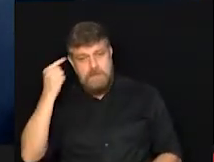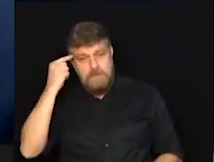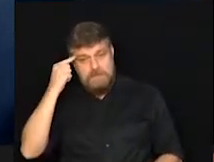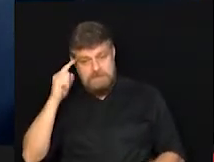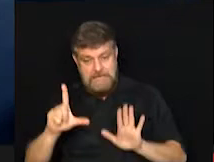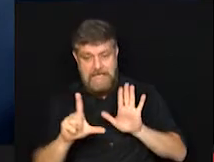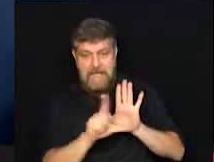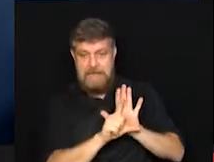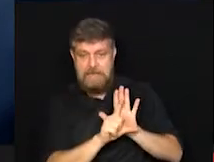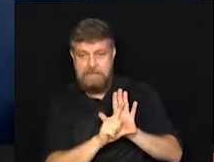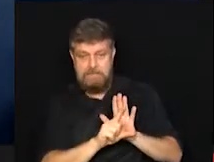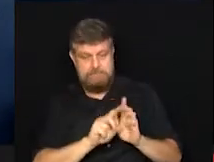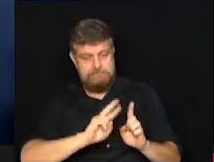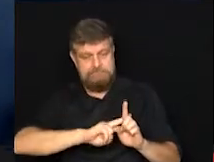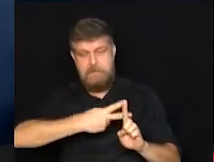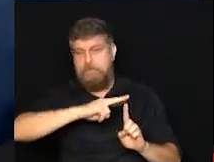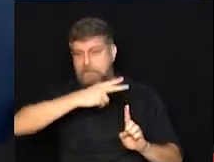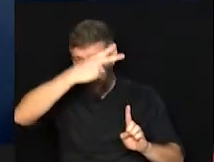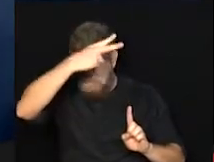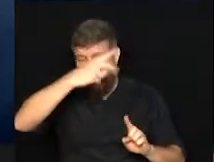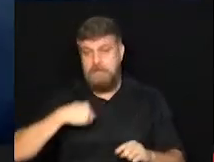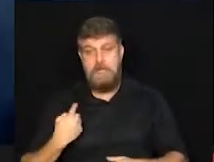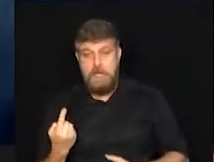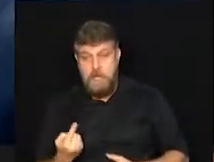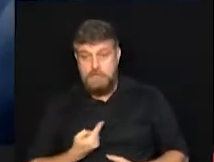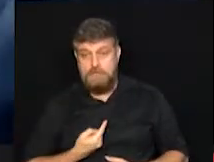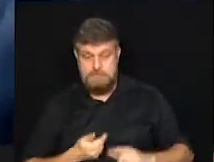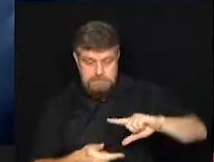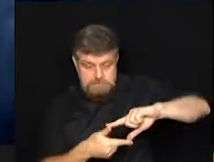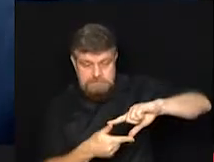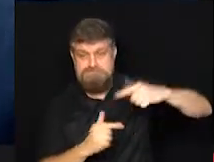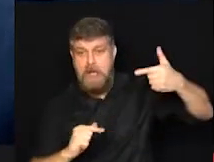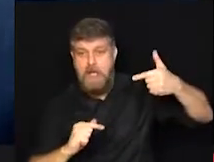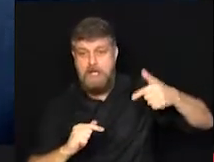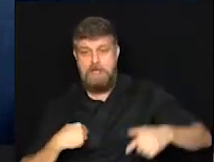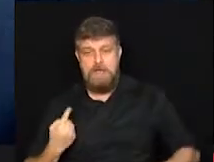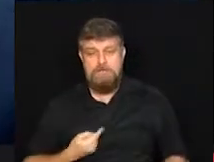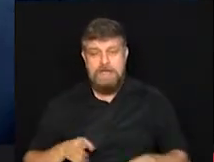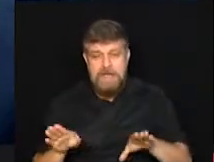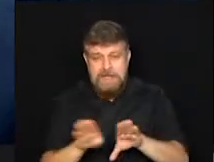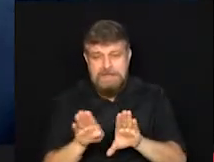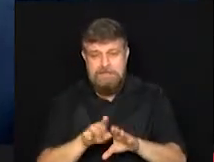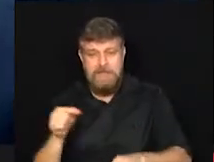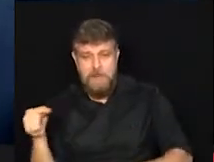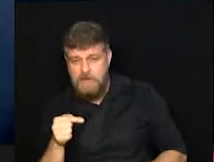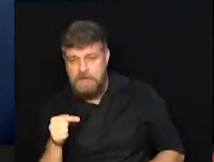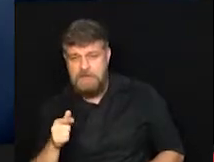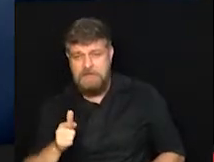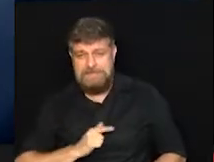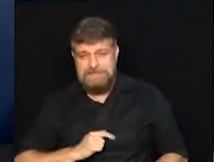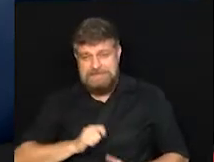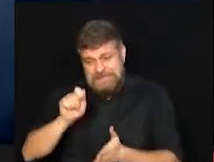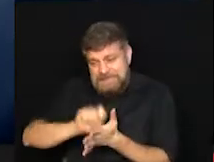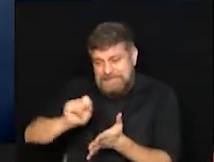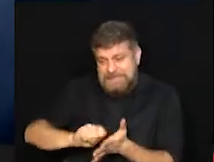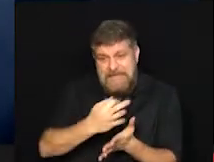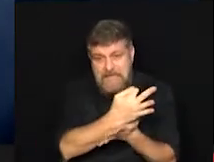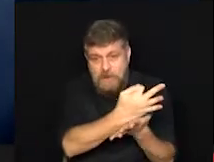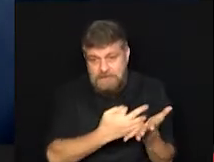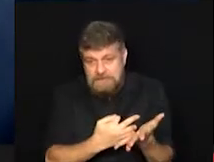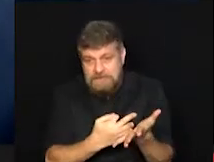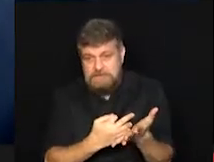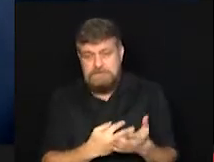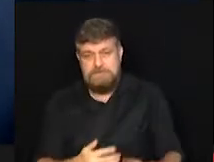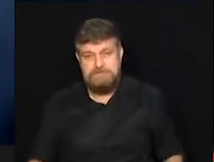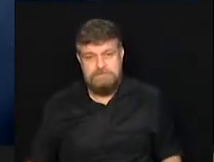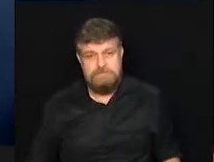avançou, nós estamos modernizados, até na questão da escrita,